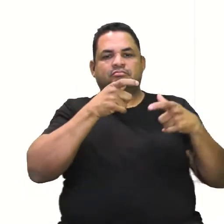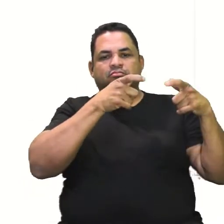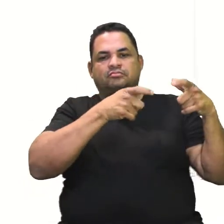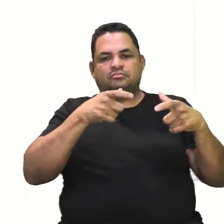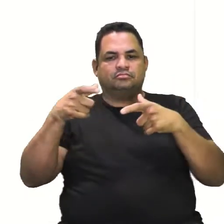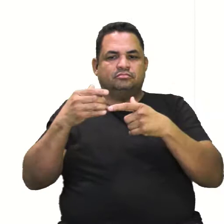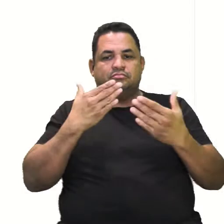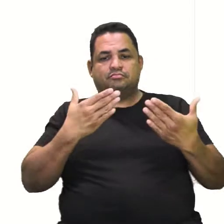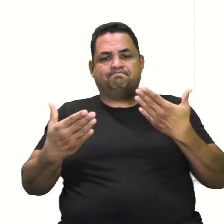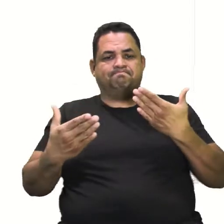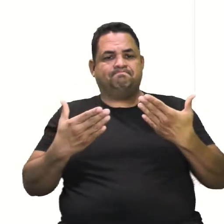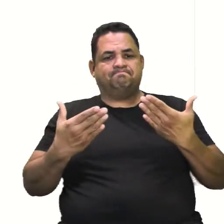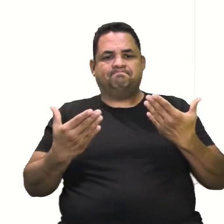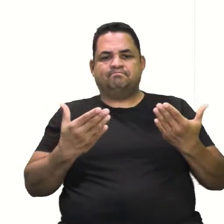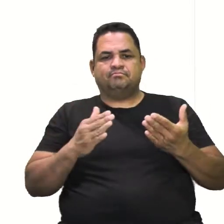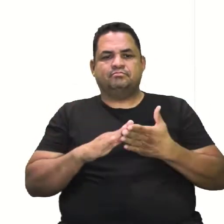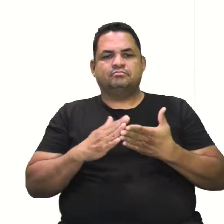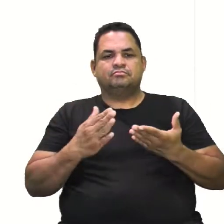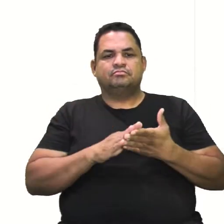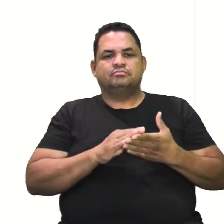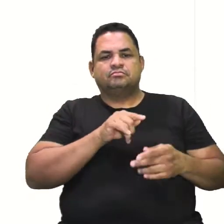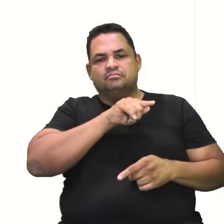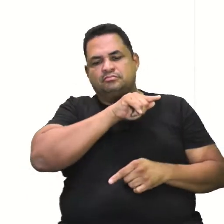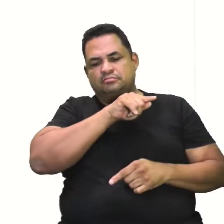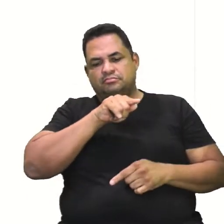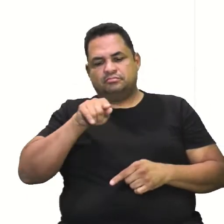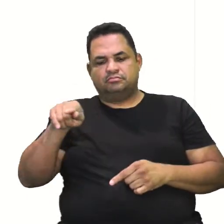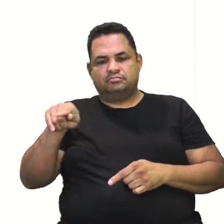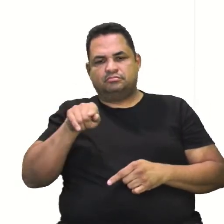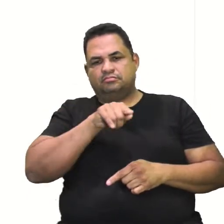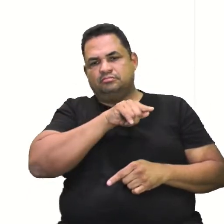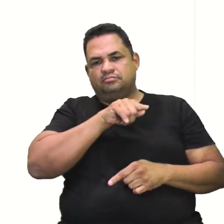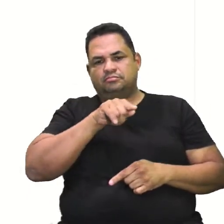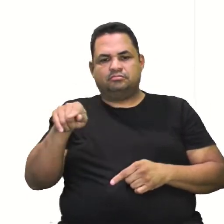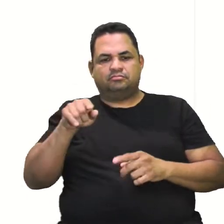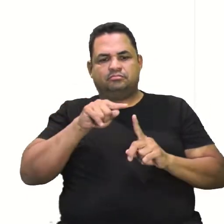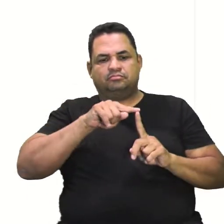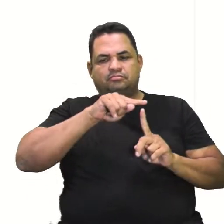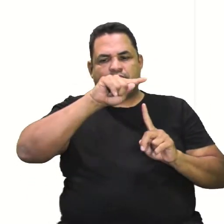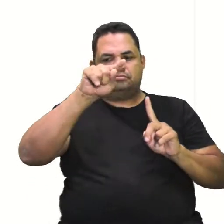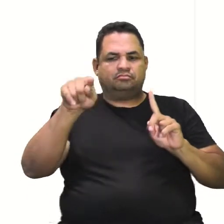entre posições relativas entre reta e